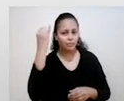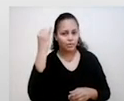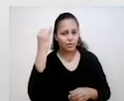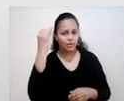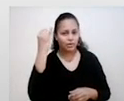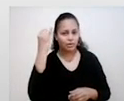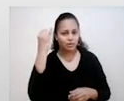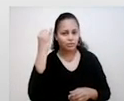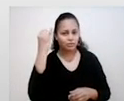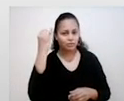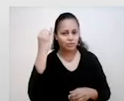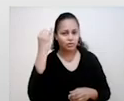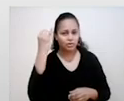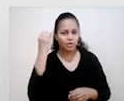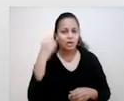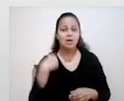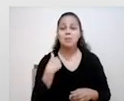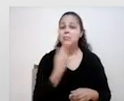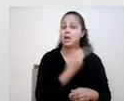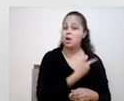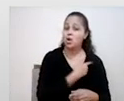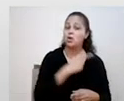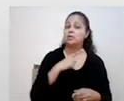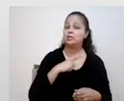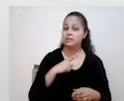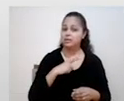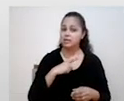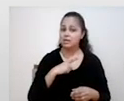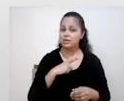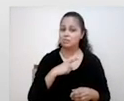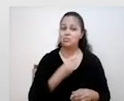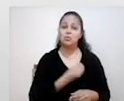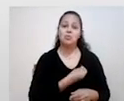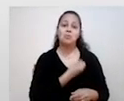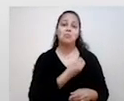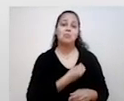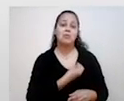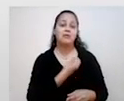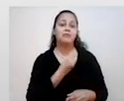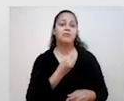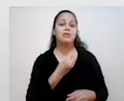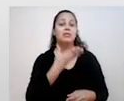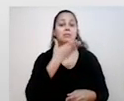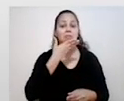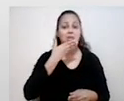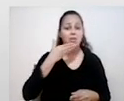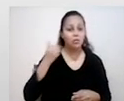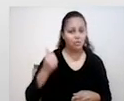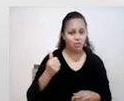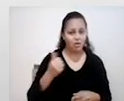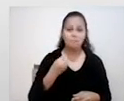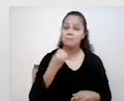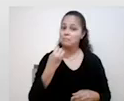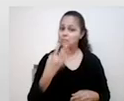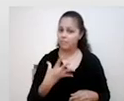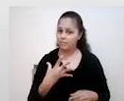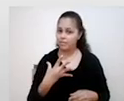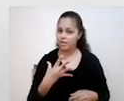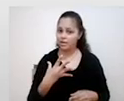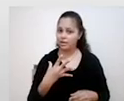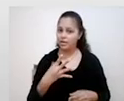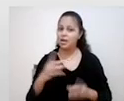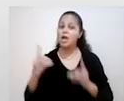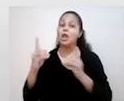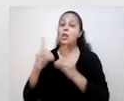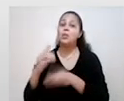fundamentais para garantir uma convivência harmoniosa, para que nós todos consigamos viver bem e de uma forma democrática,